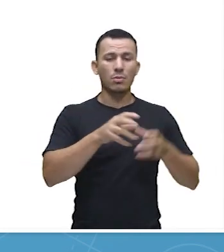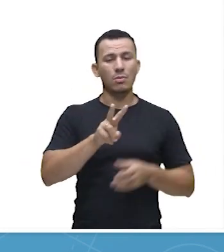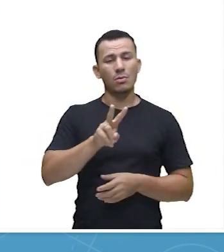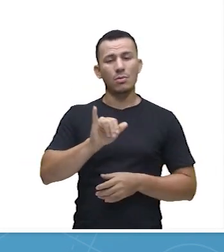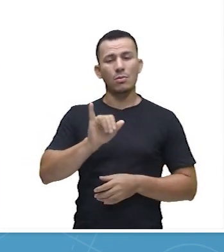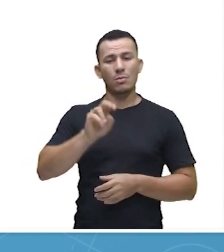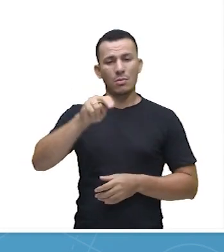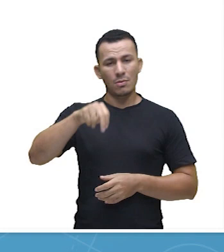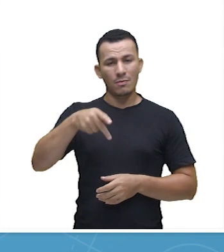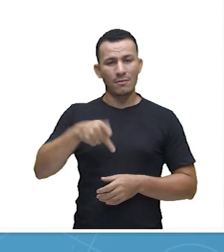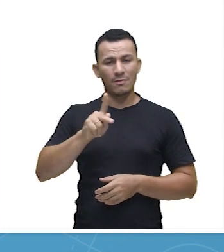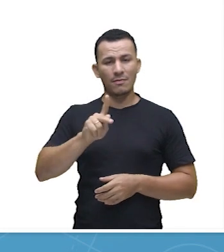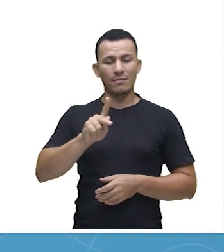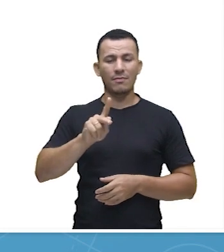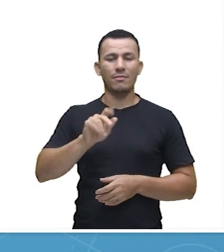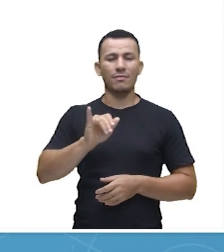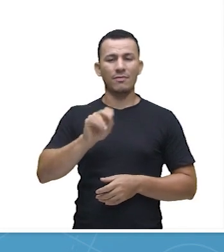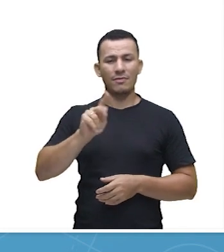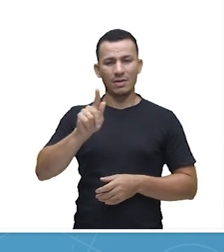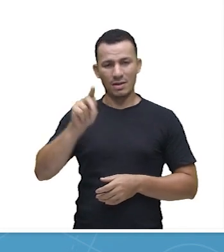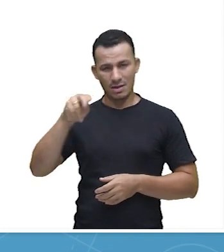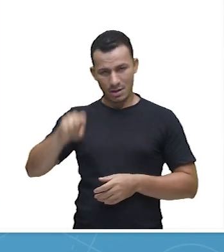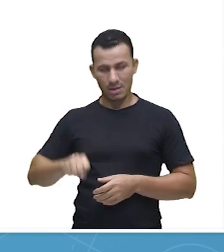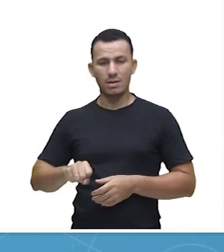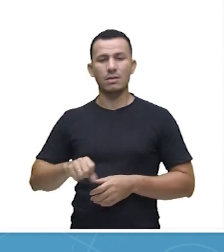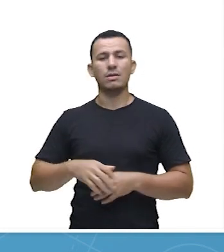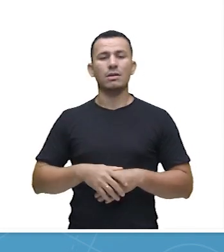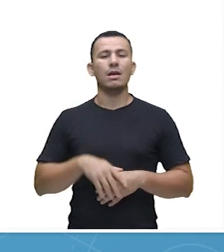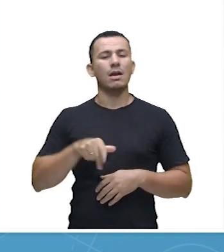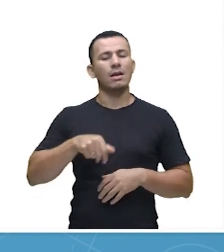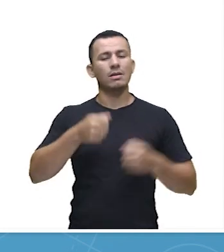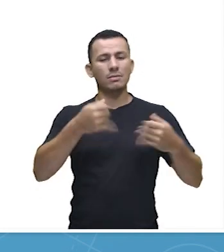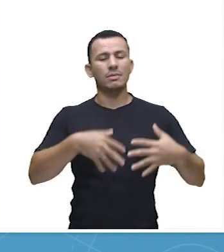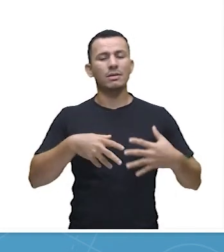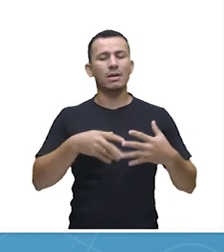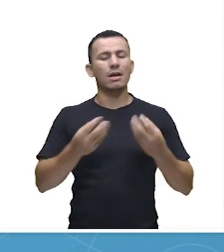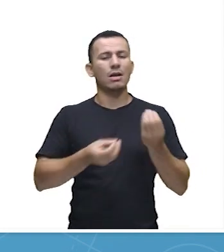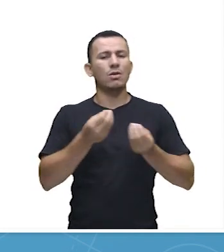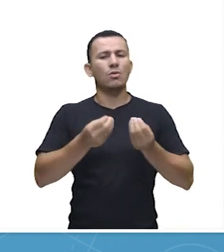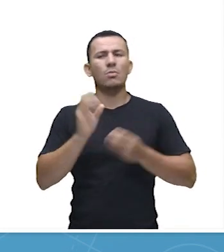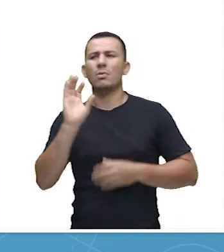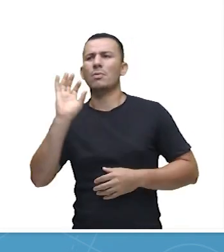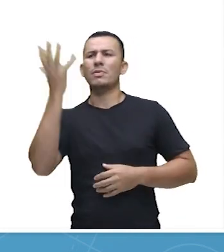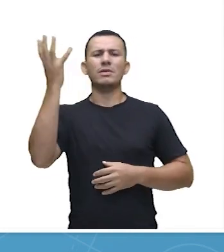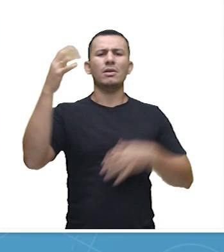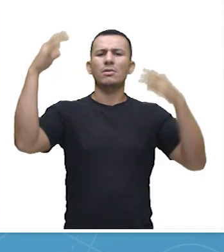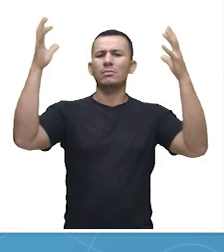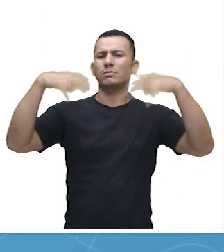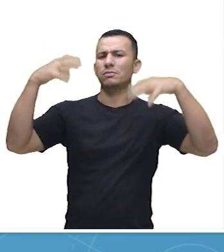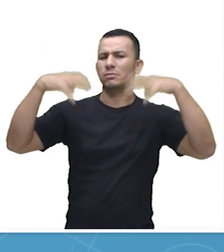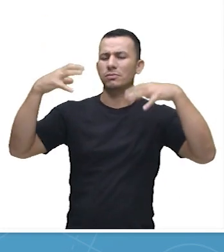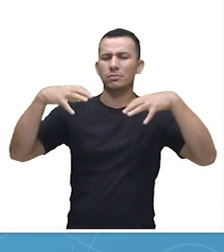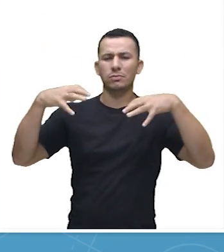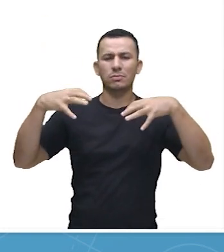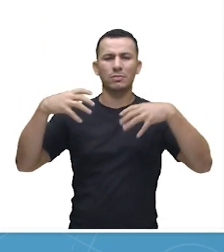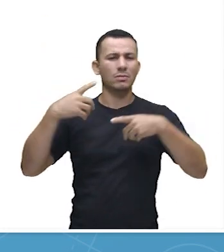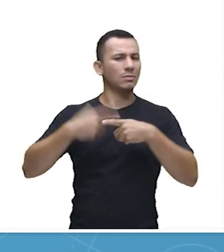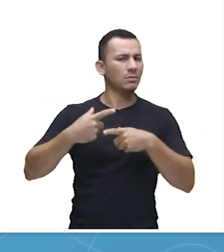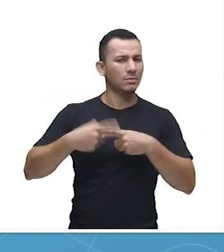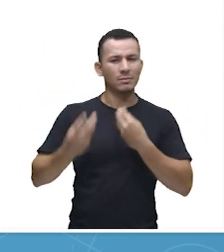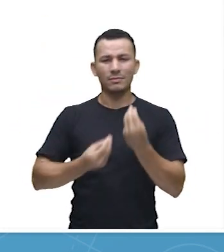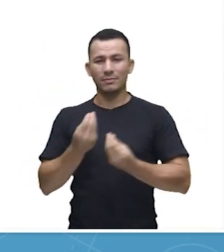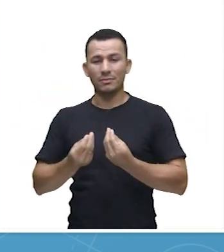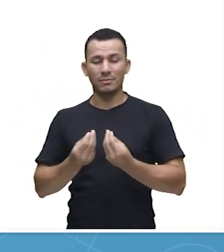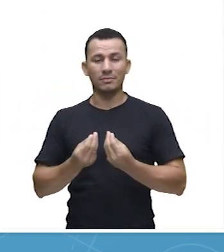quê? Para explicar a origem de um fenômeno natural, que é a chuva. É justamente o que tem no nosso gabarito.